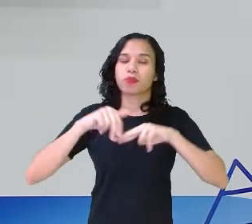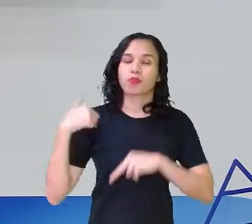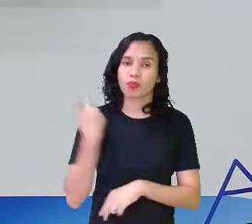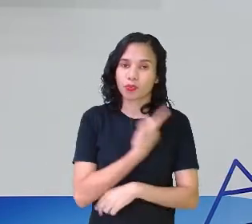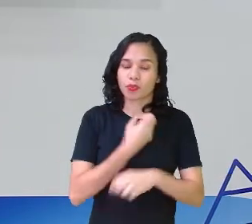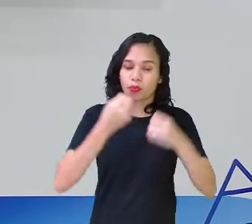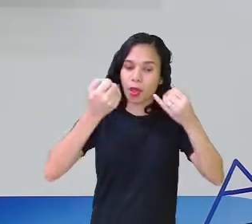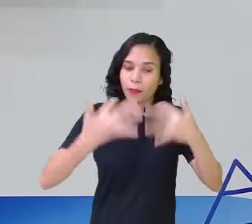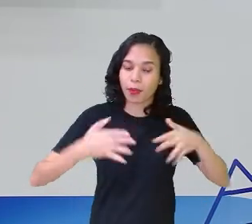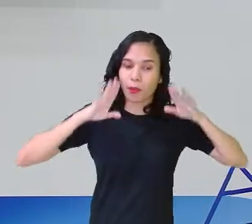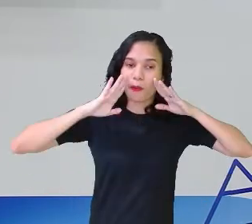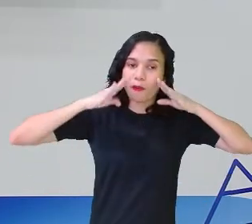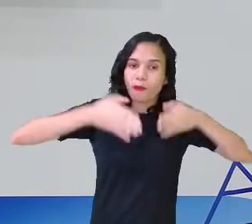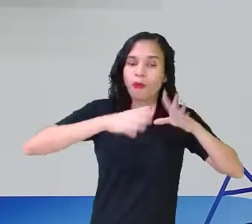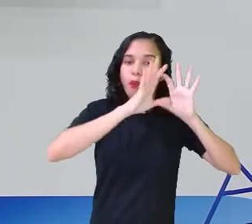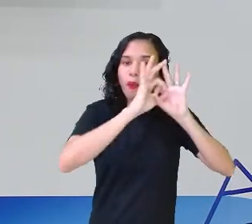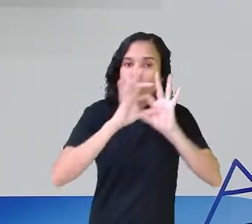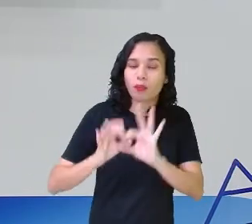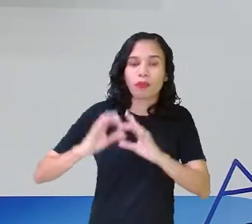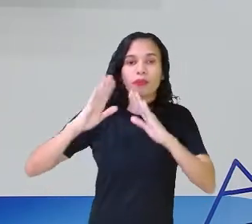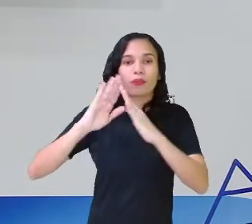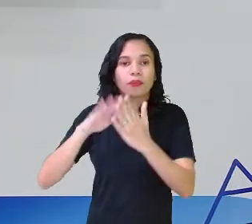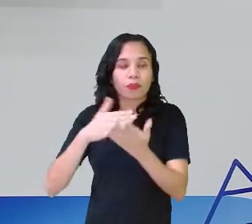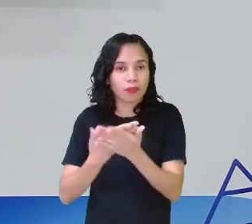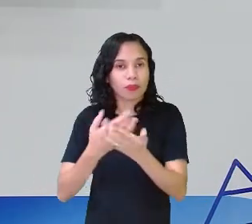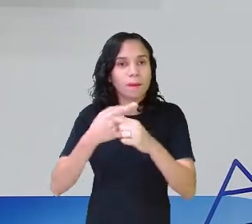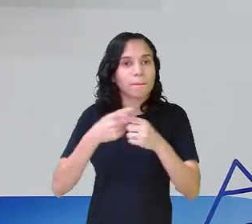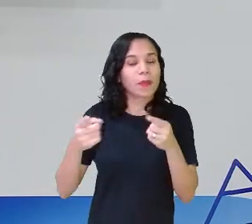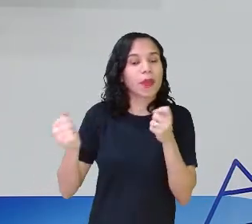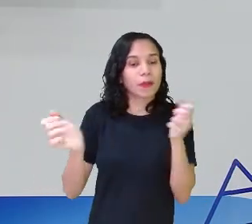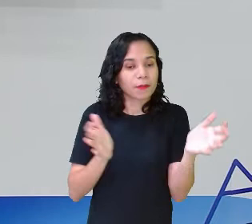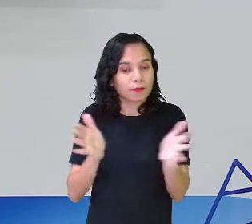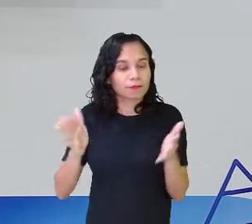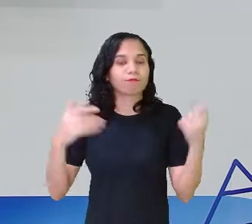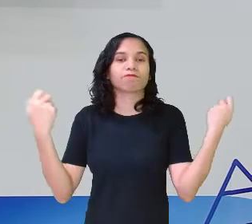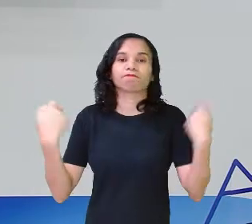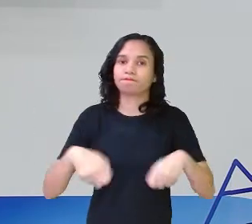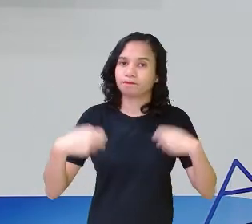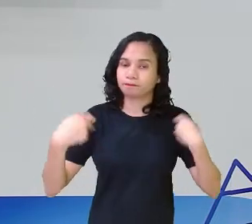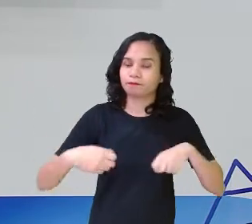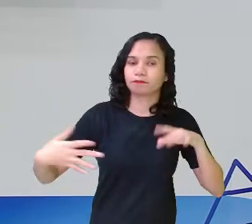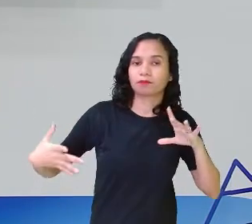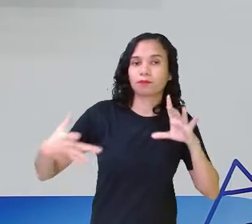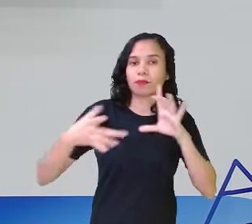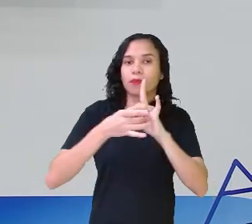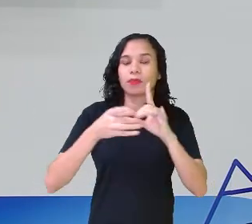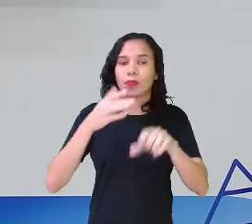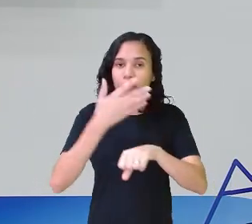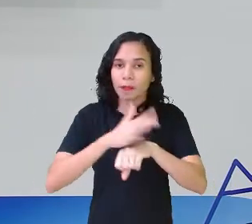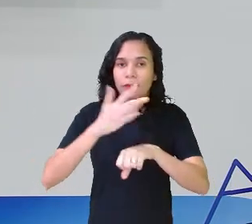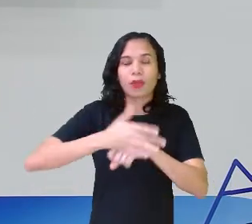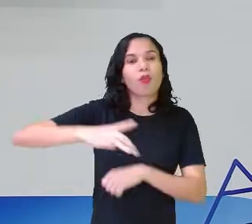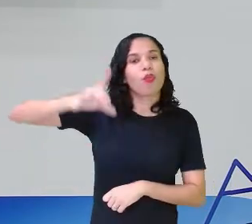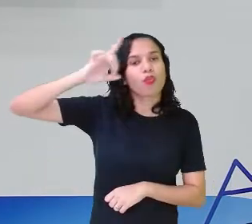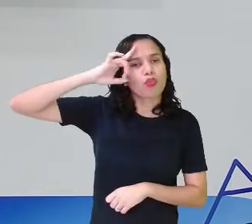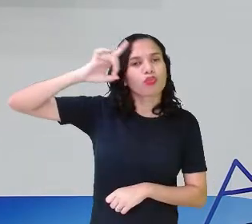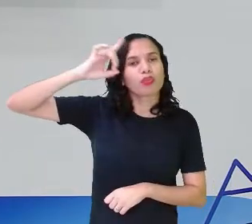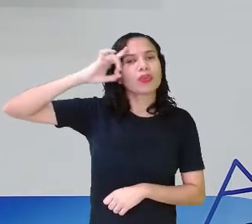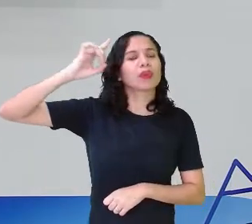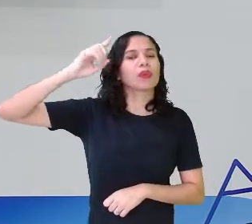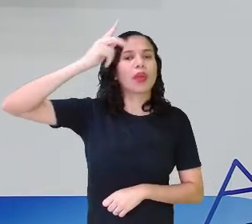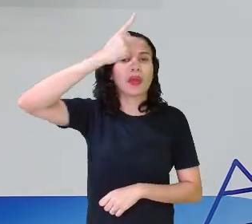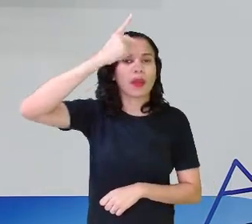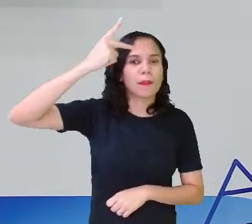falando especificamente do contexto escolar, mas a acessibilidade ela precisa fazer parte do nosso dia a dia, para as